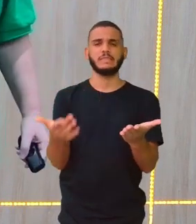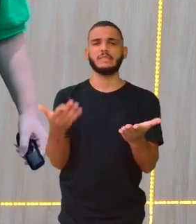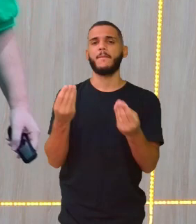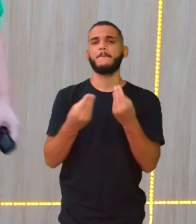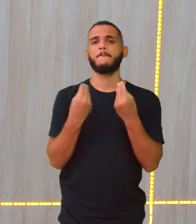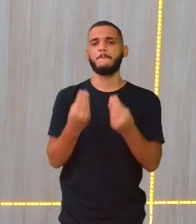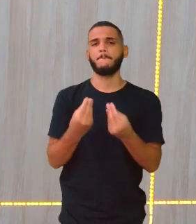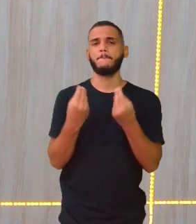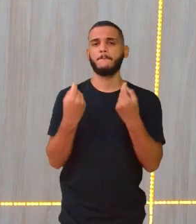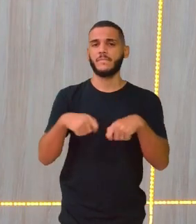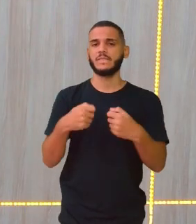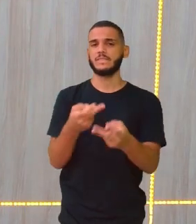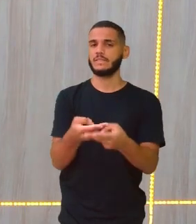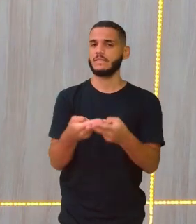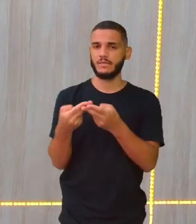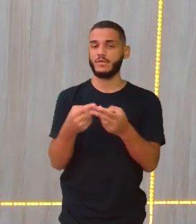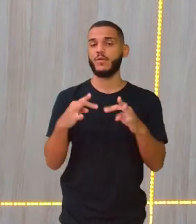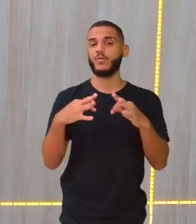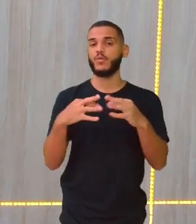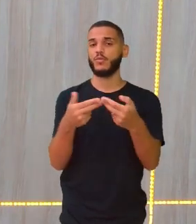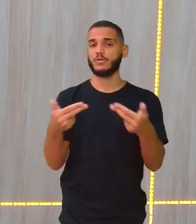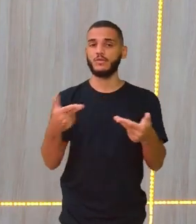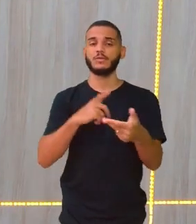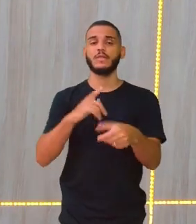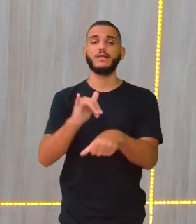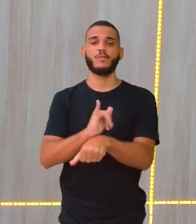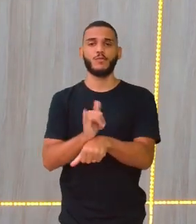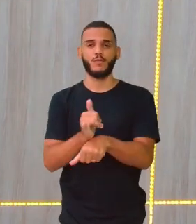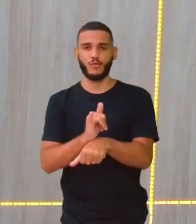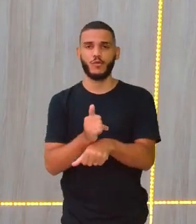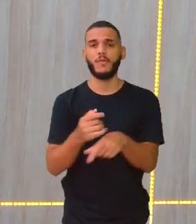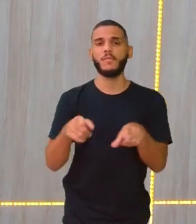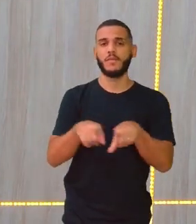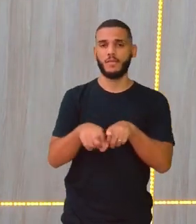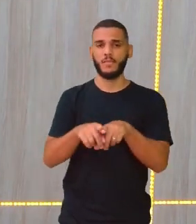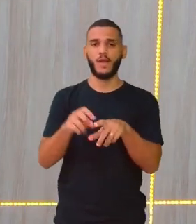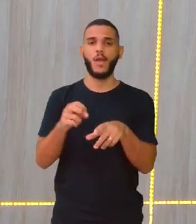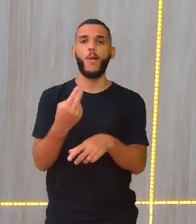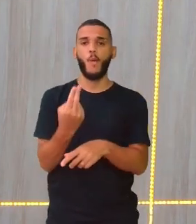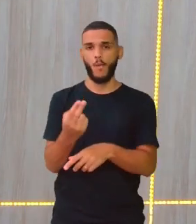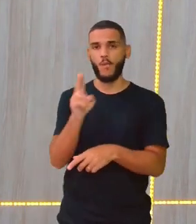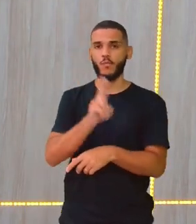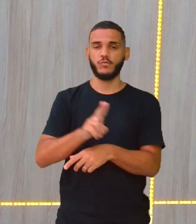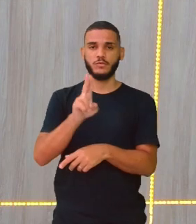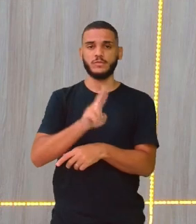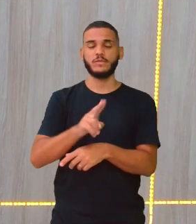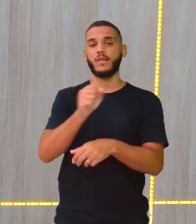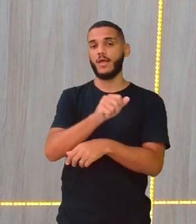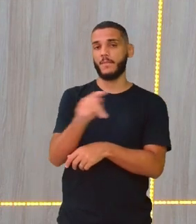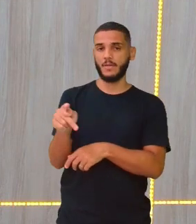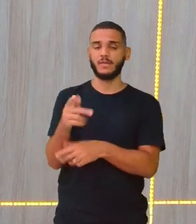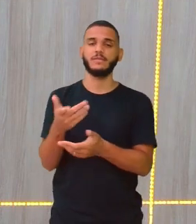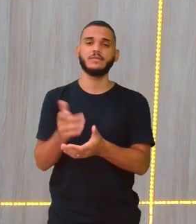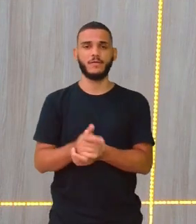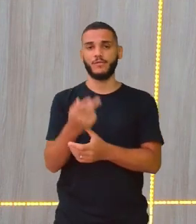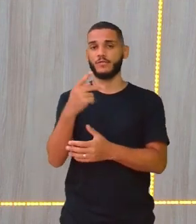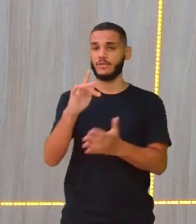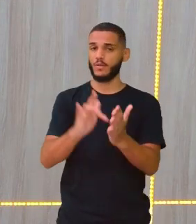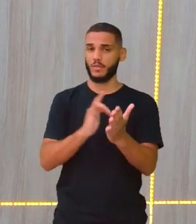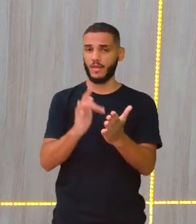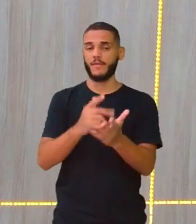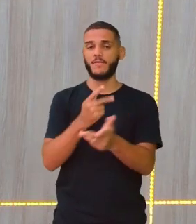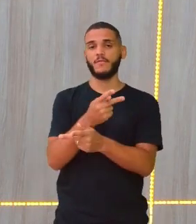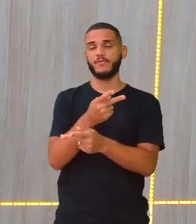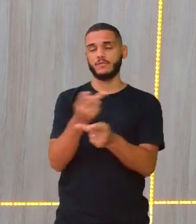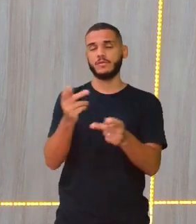preciso revisar. Tudo isso lá no YouTube ou no aplicativo Educa Recife, lá no seu tablet, você aluno